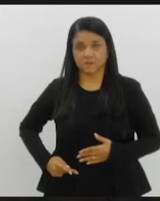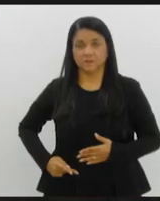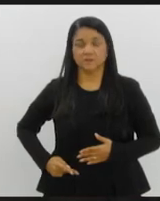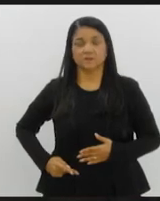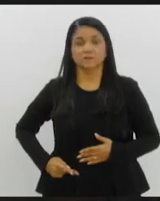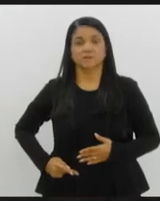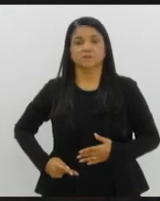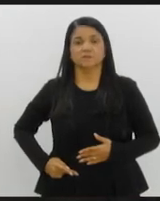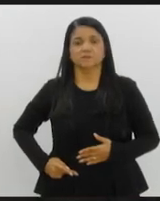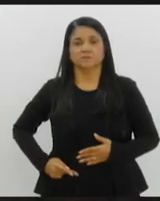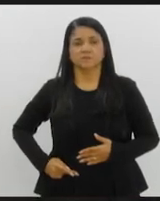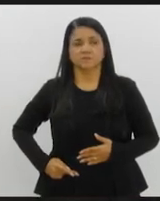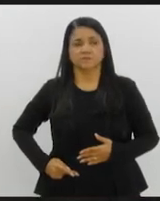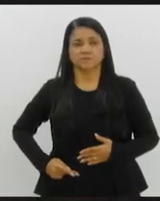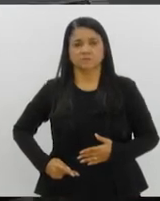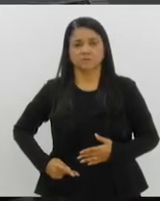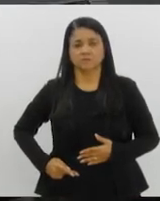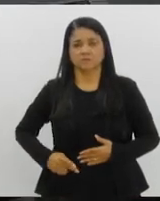deputado...